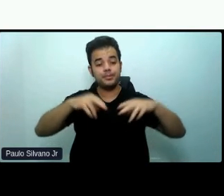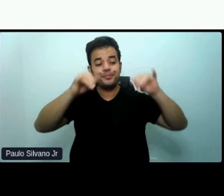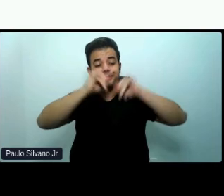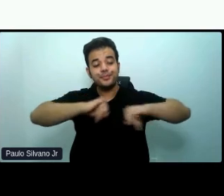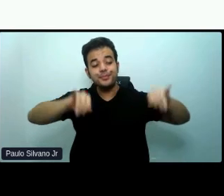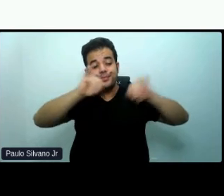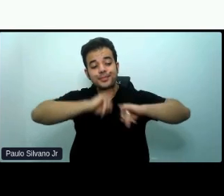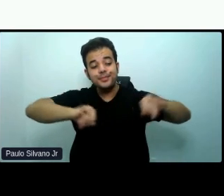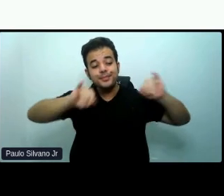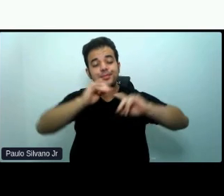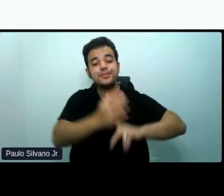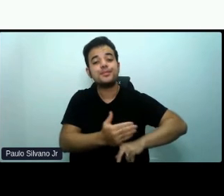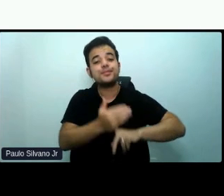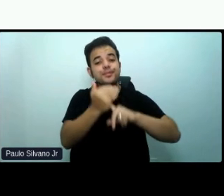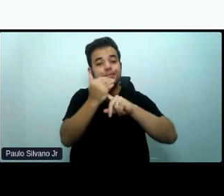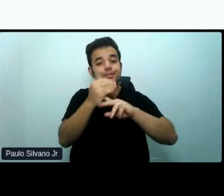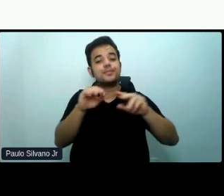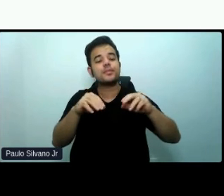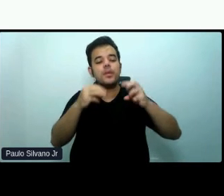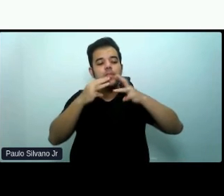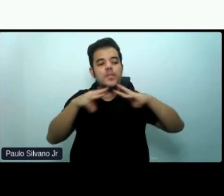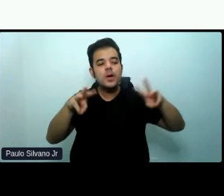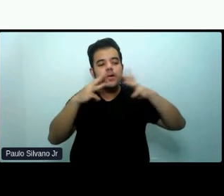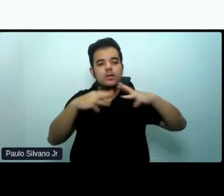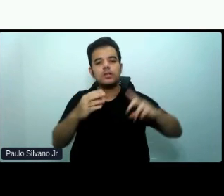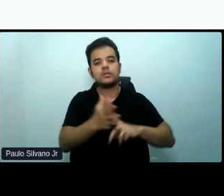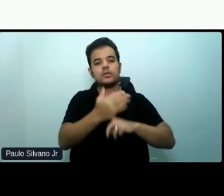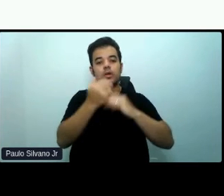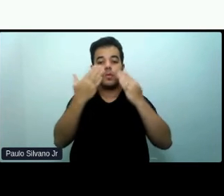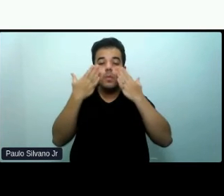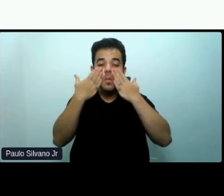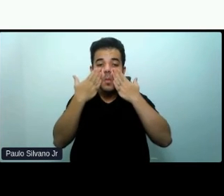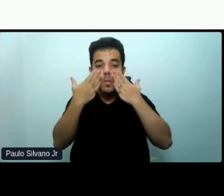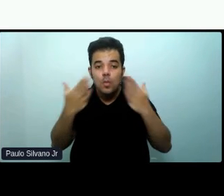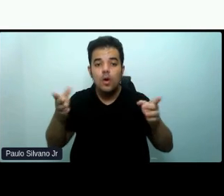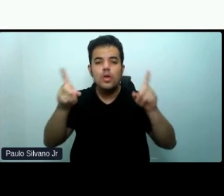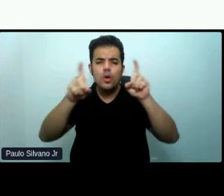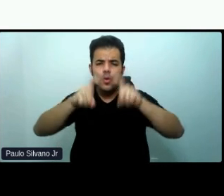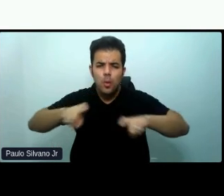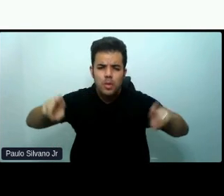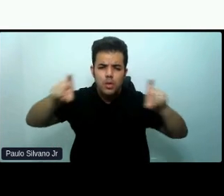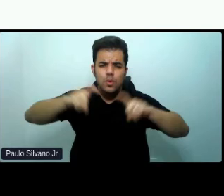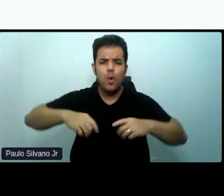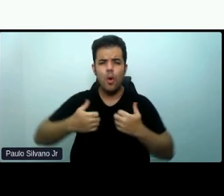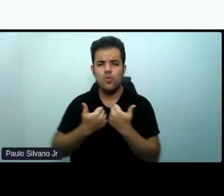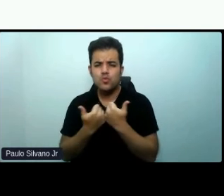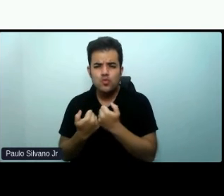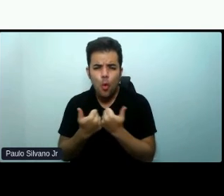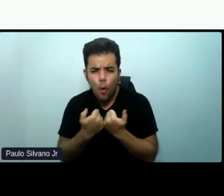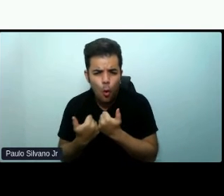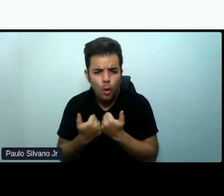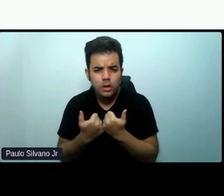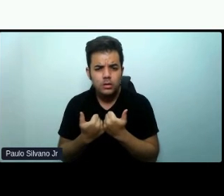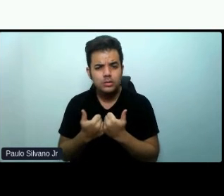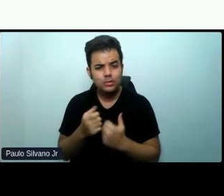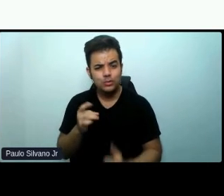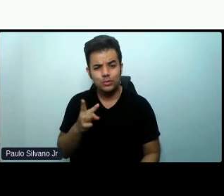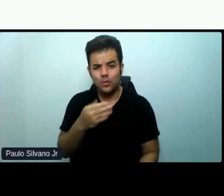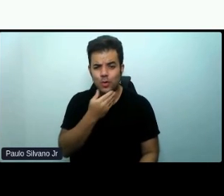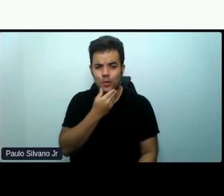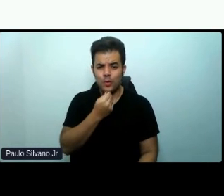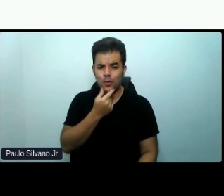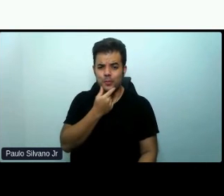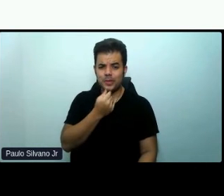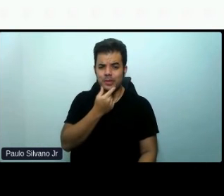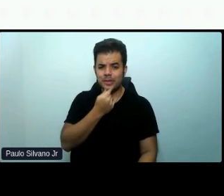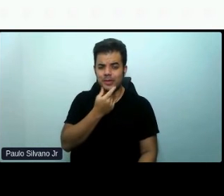tecnologia. Então, o marketing ele sempre trabalhou para mostrar que os computadores, os jogos, eles eram coisas de menino.